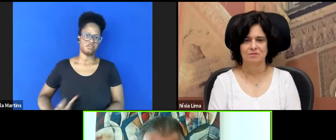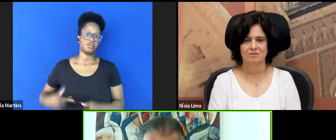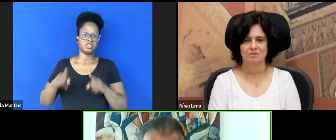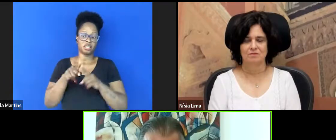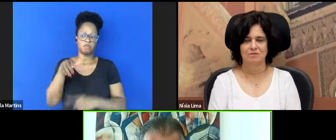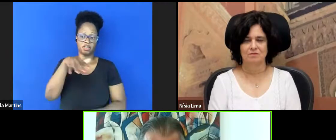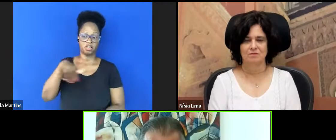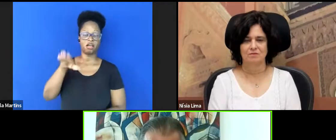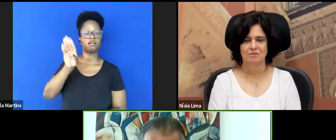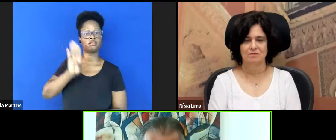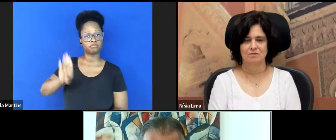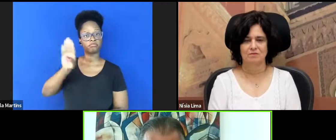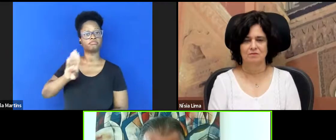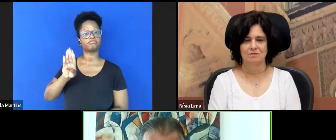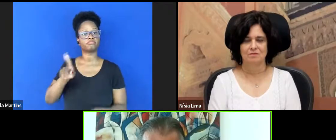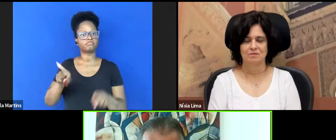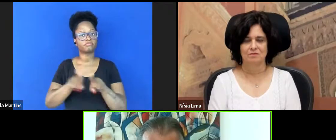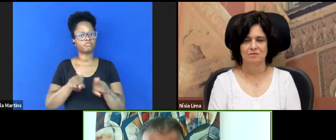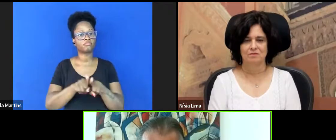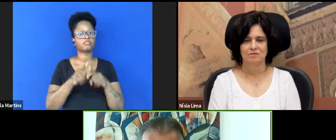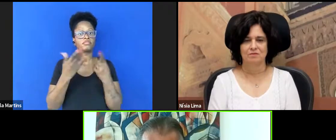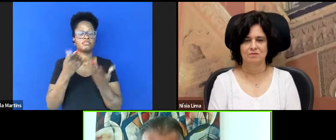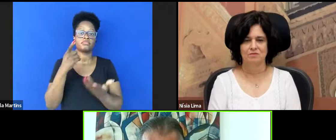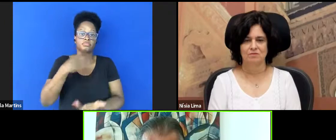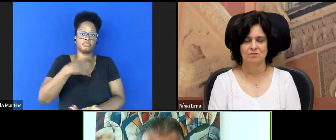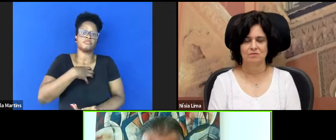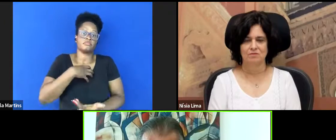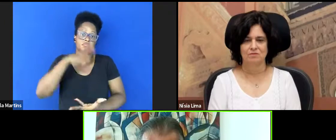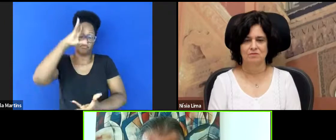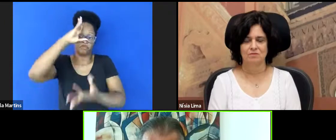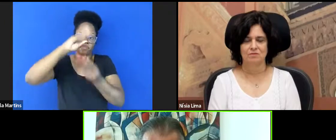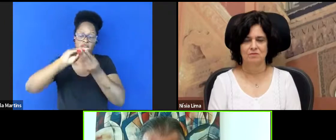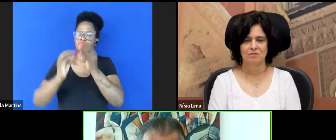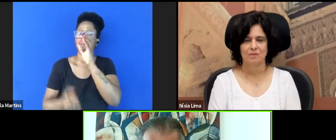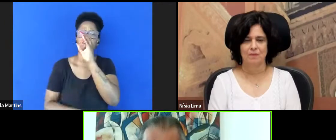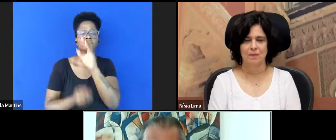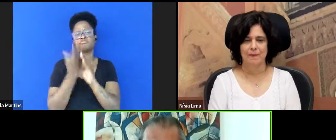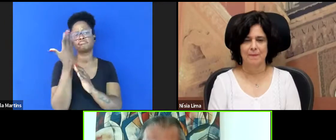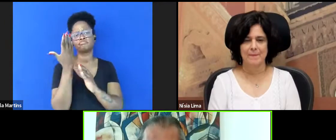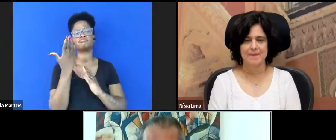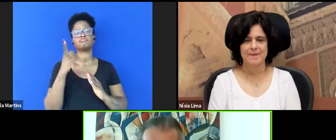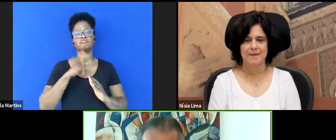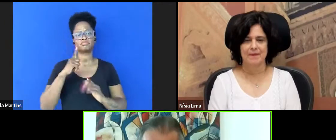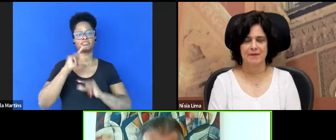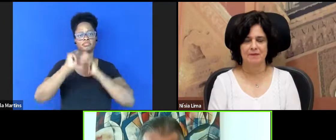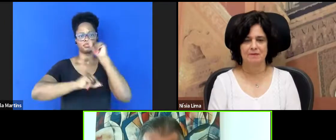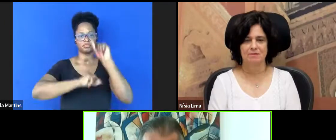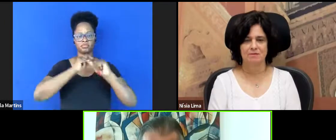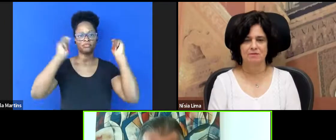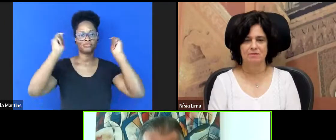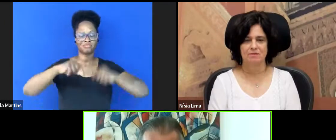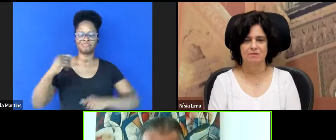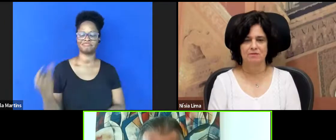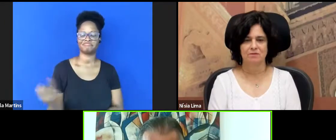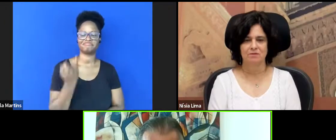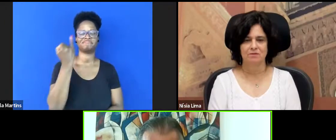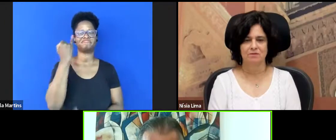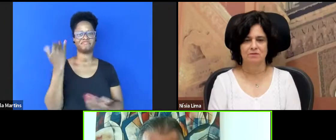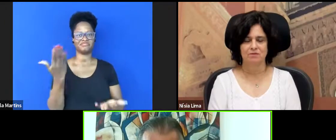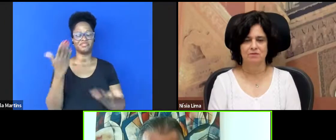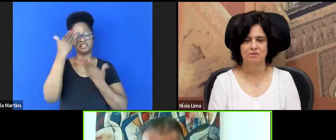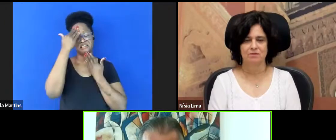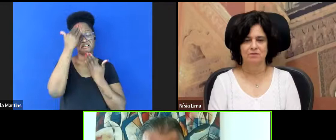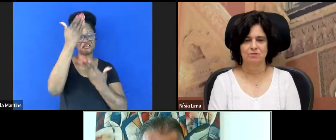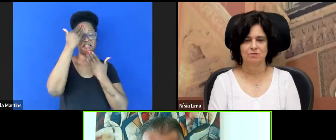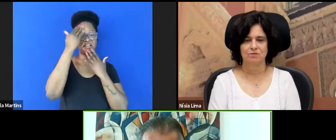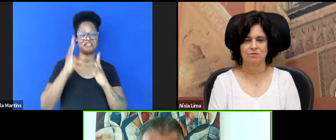biológica. Nesse sentido, desde a sua criação, o UNESCO foi fundamental. Agradeço a